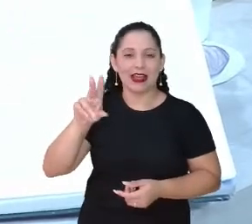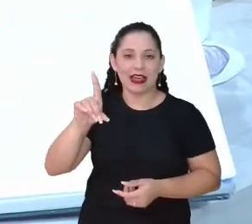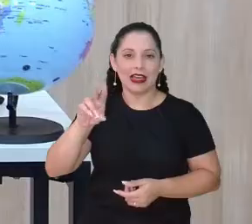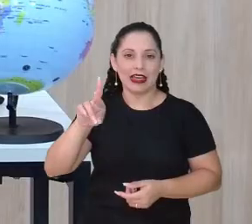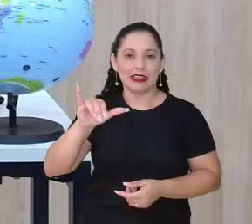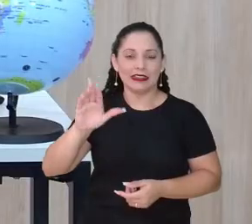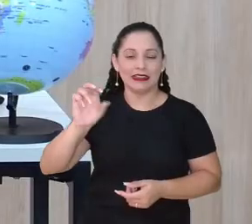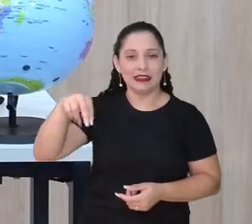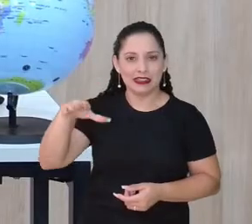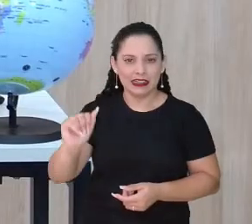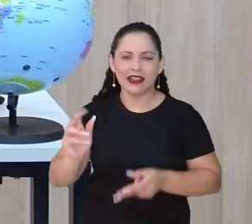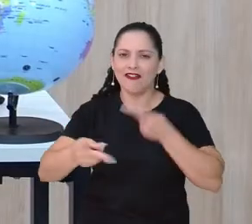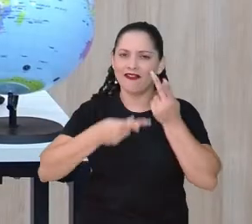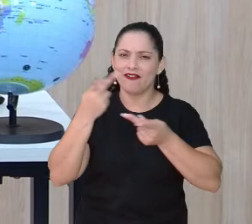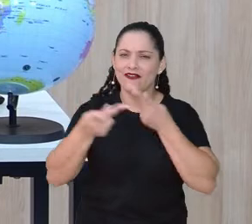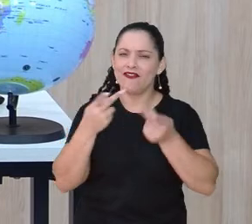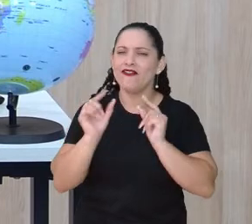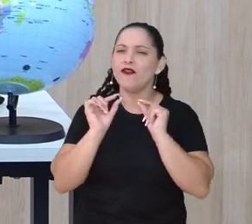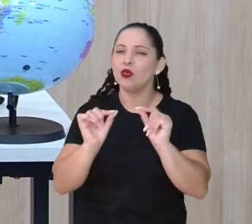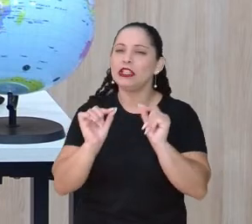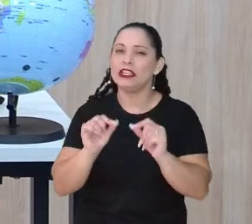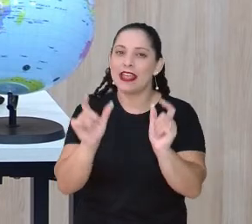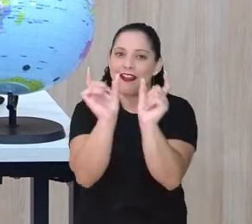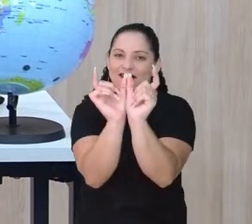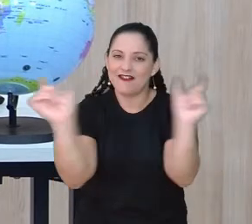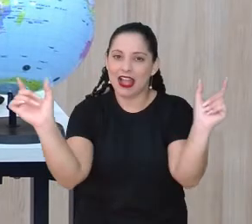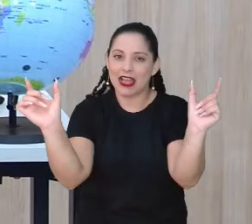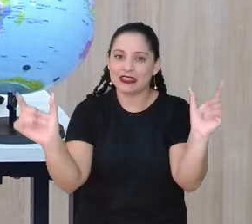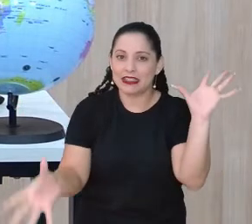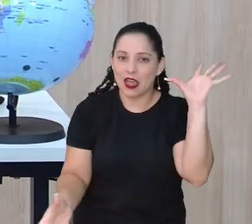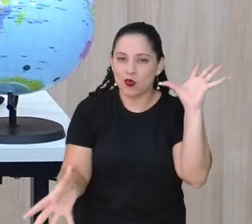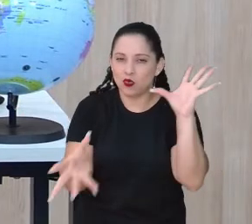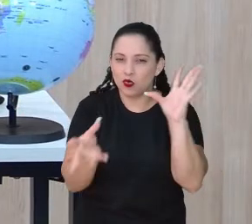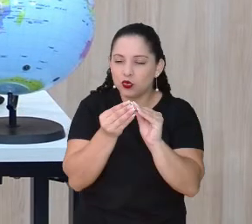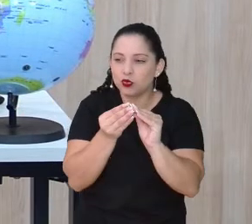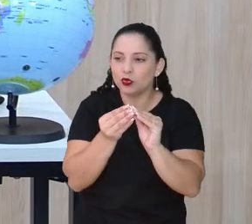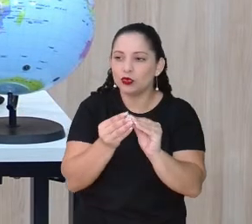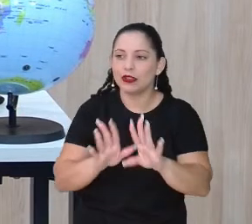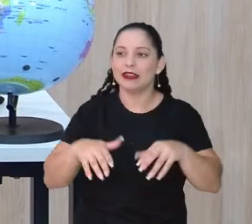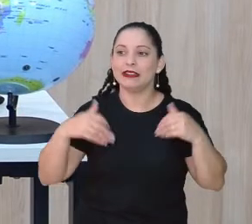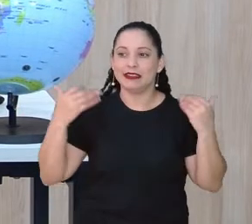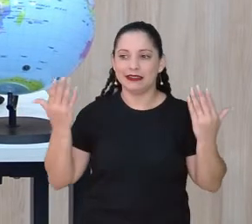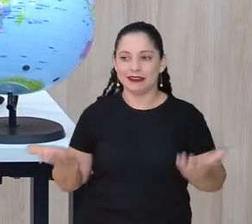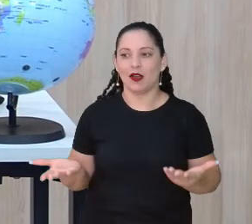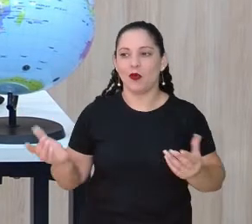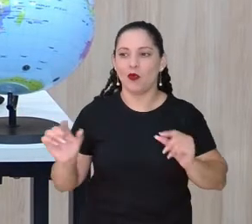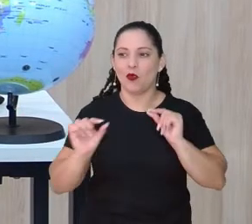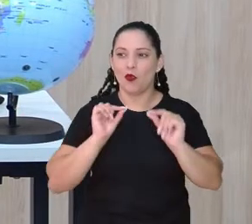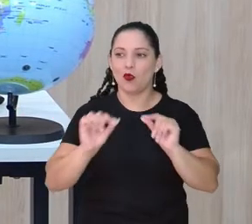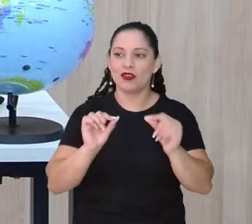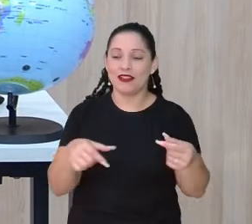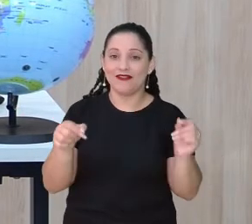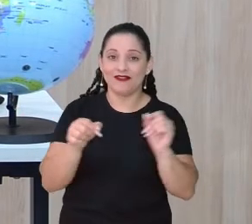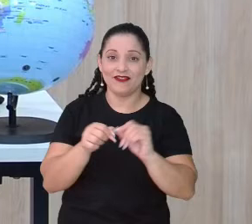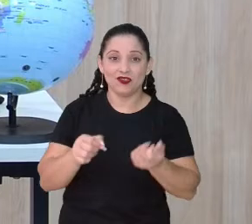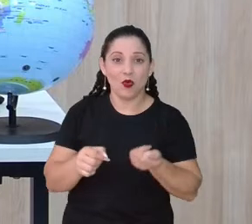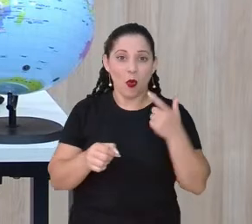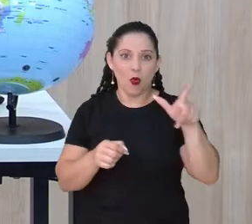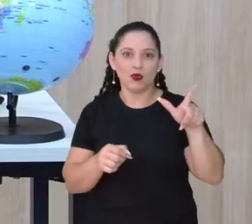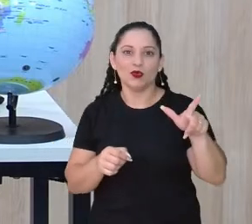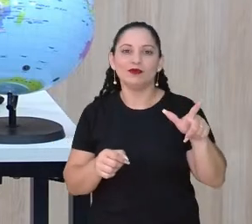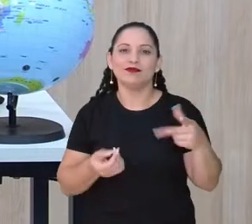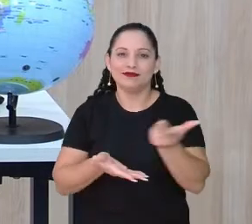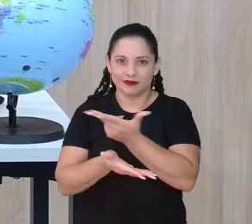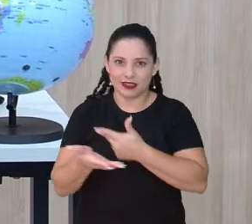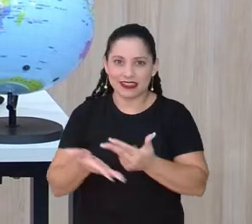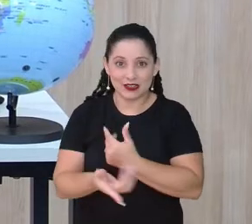frases curtas, professora Isabel. Aí então eu rapidinho fiz outro. Olha aqui o